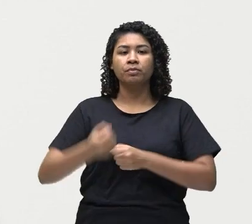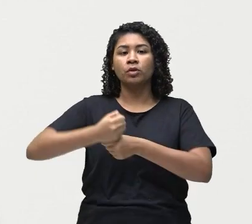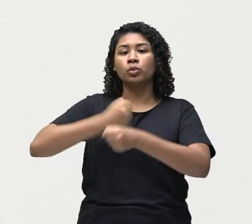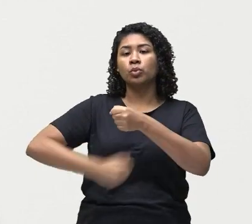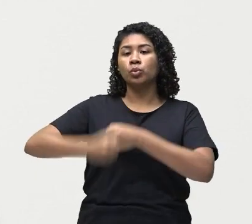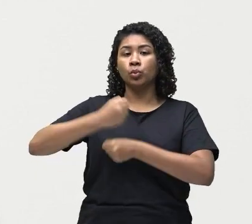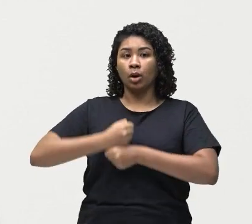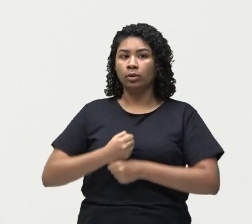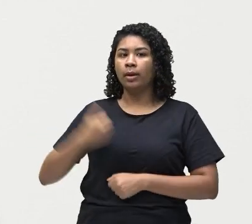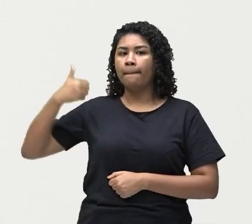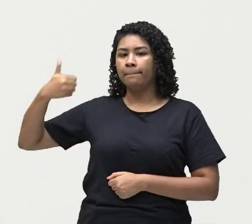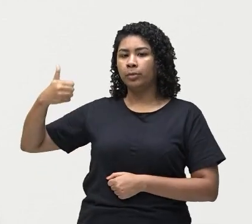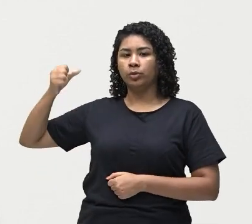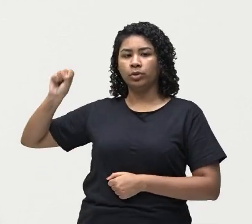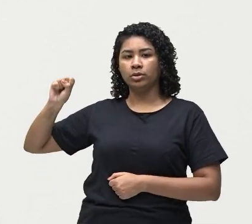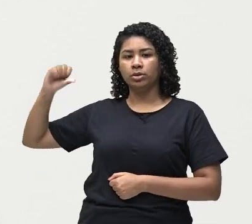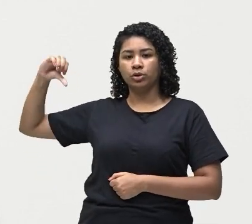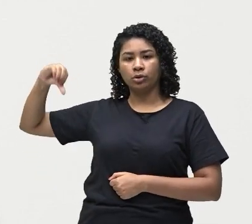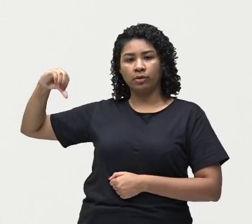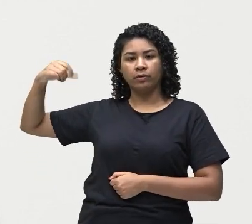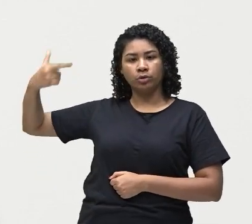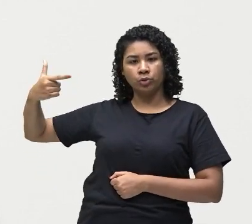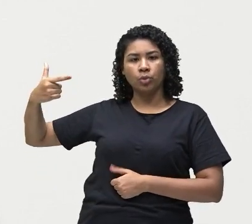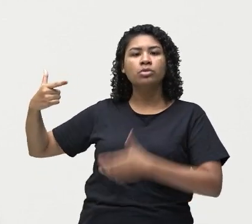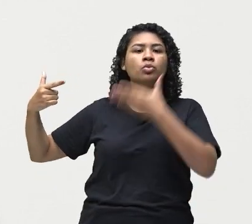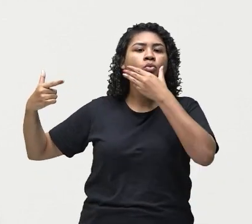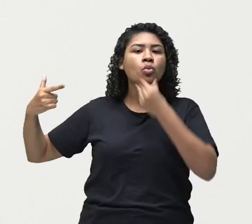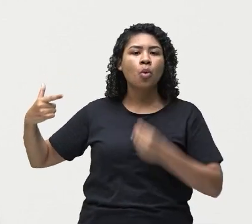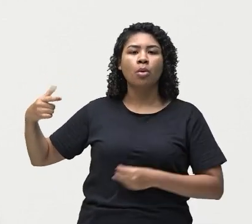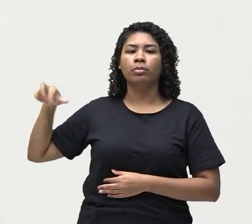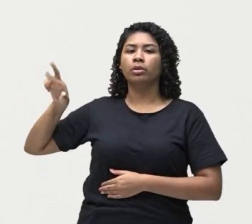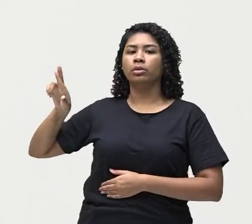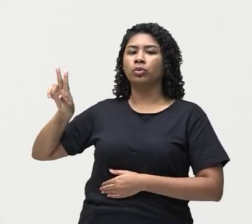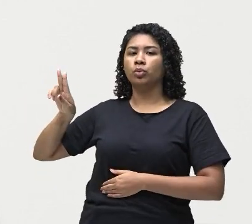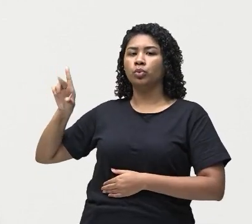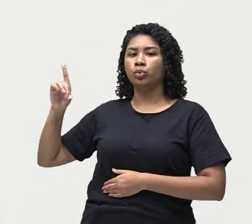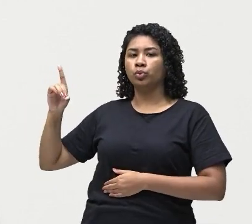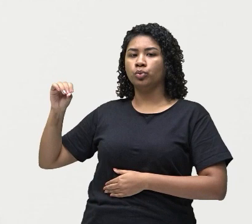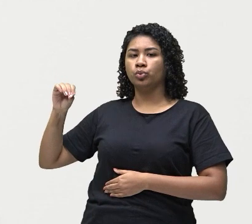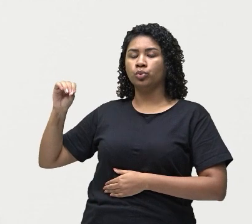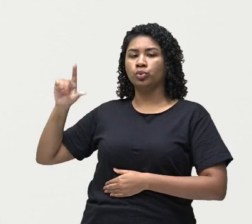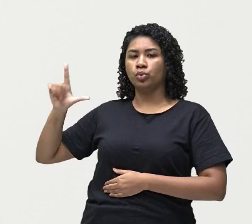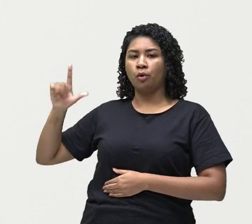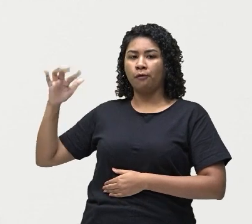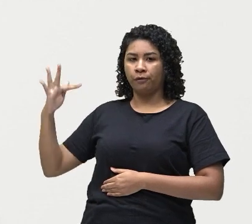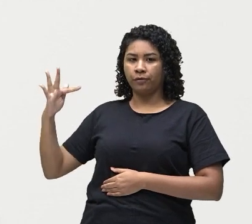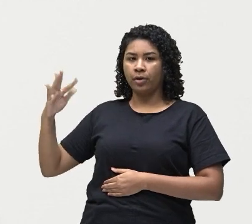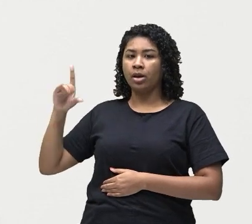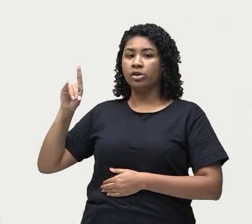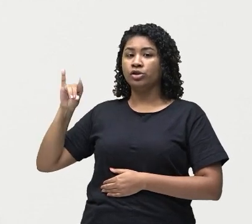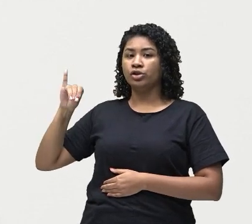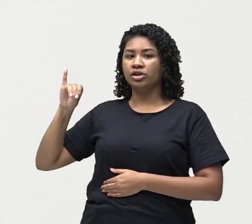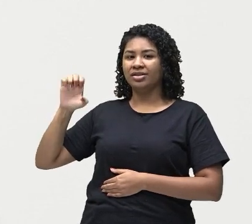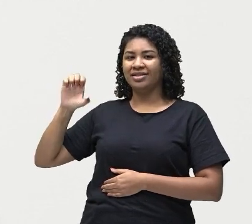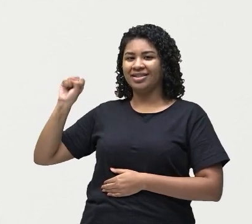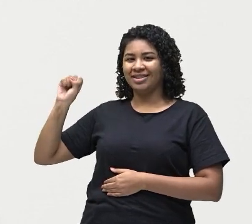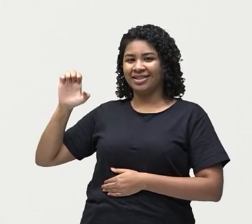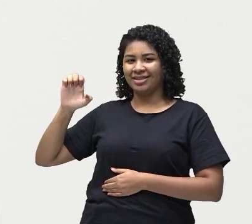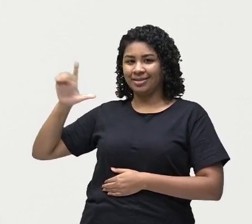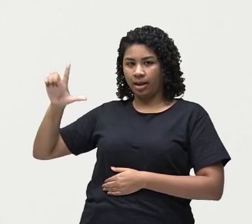1892 o Rudolf diesel desenvolveu o primeiro o motor de ignição por